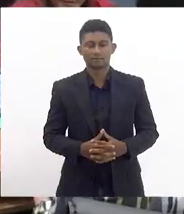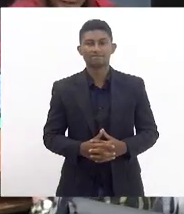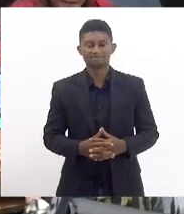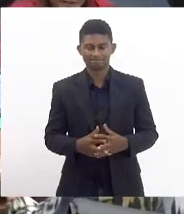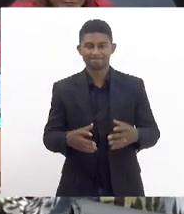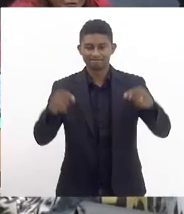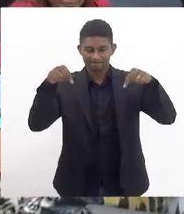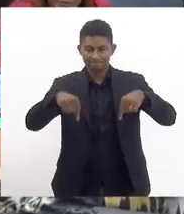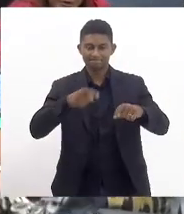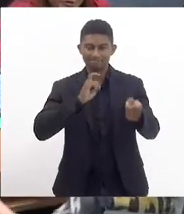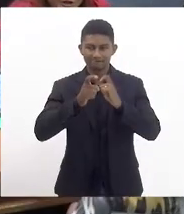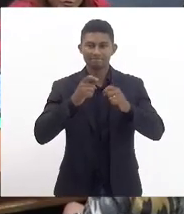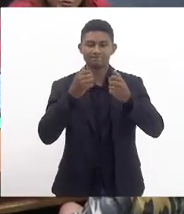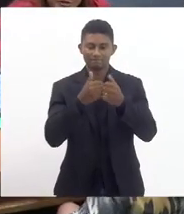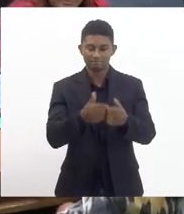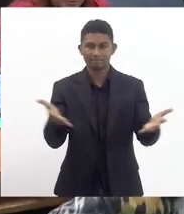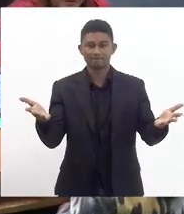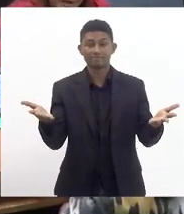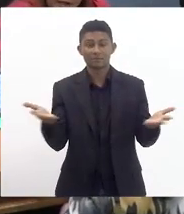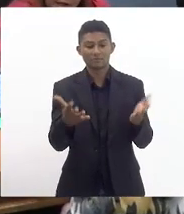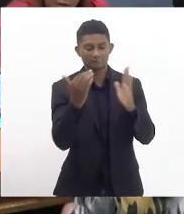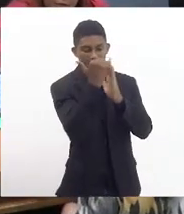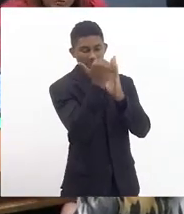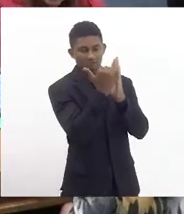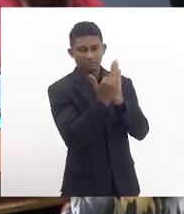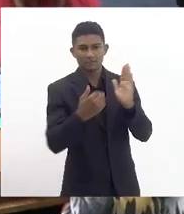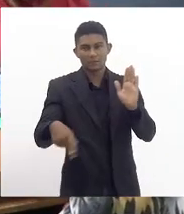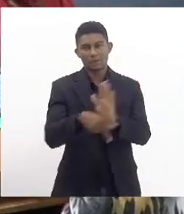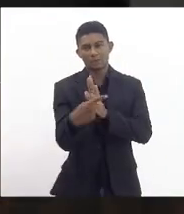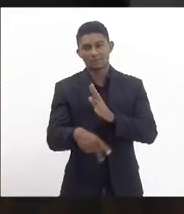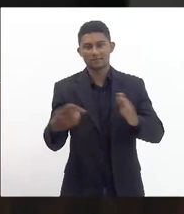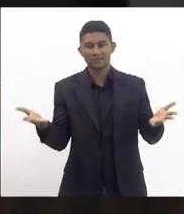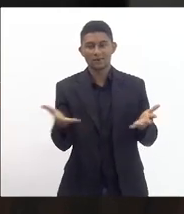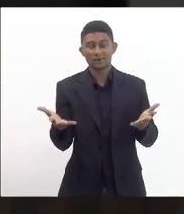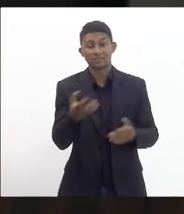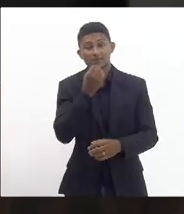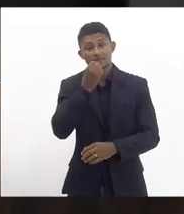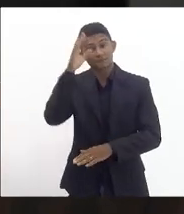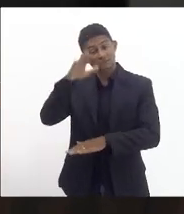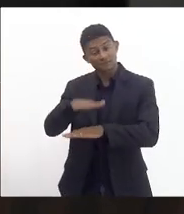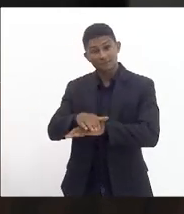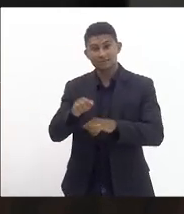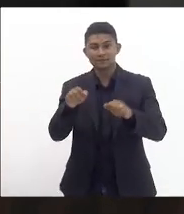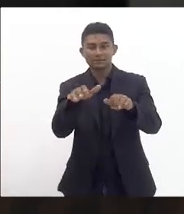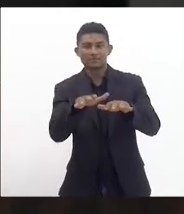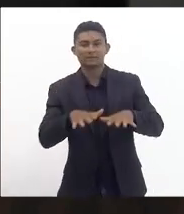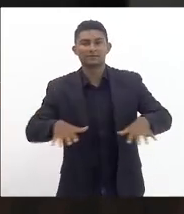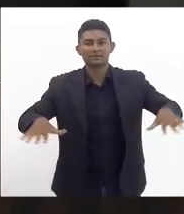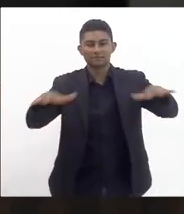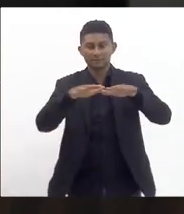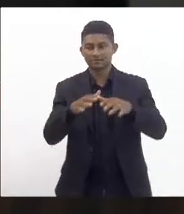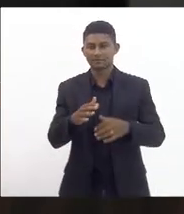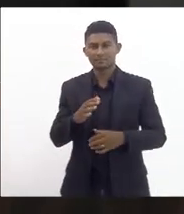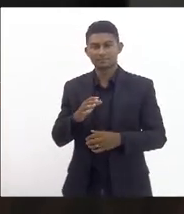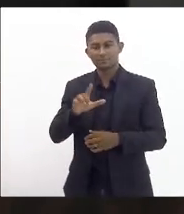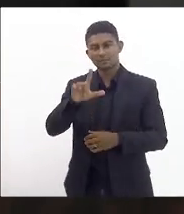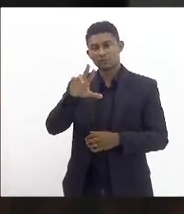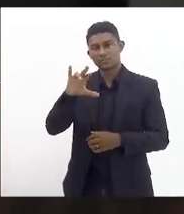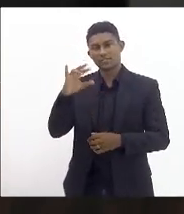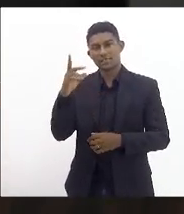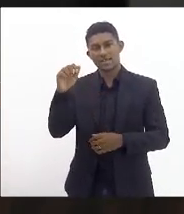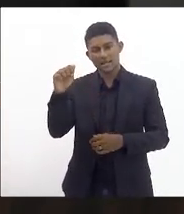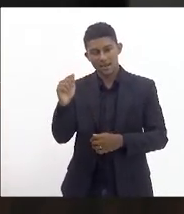Está reaberta a sessão, passa-se a ordem do dia. Boa tarde a todas e todos. Boa tarde, deputada Lucinha,